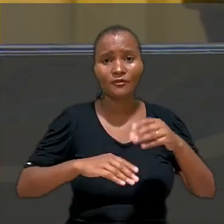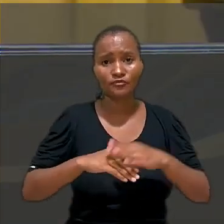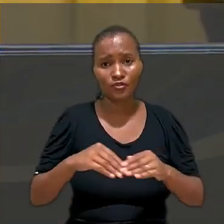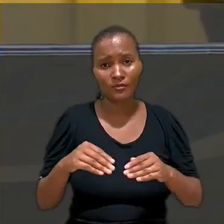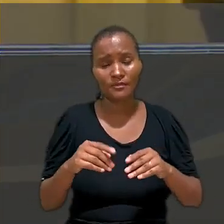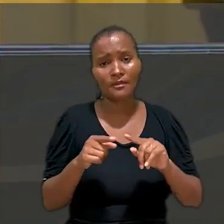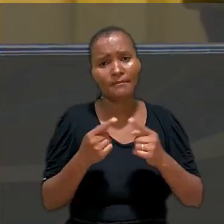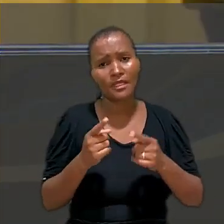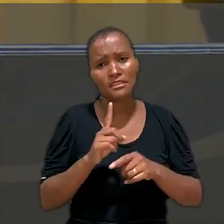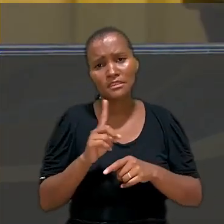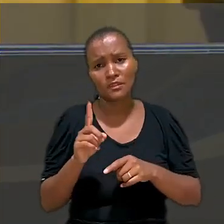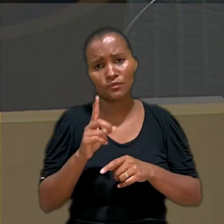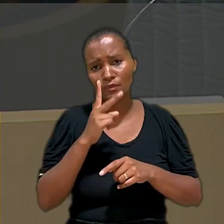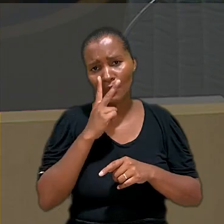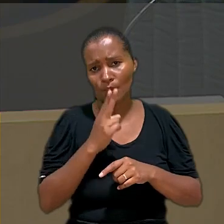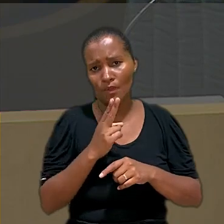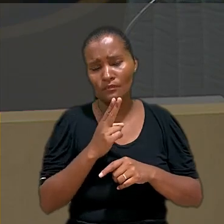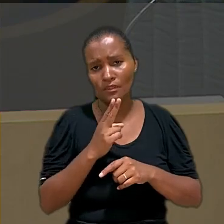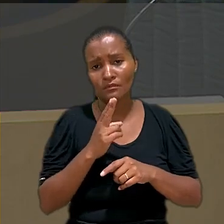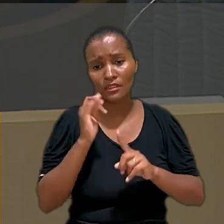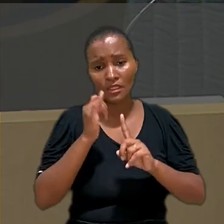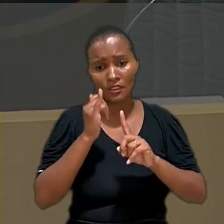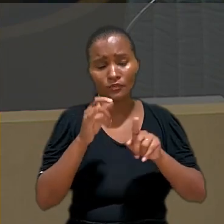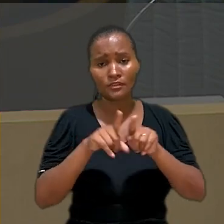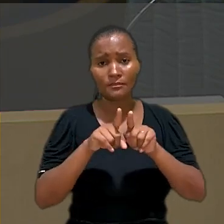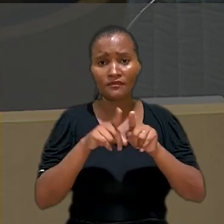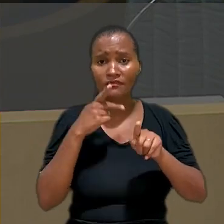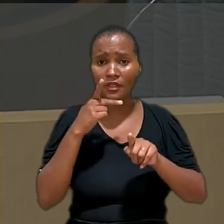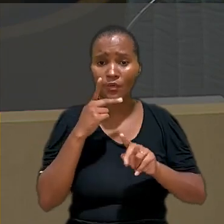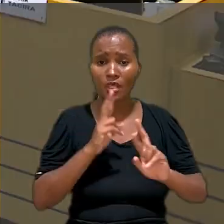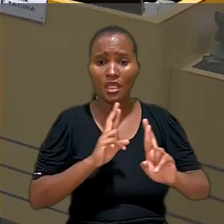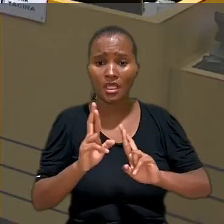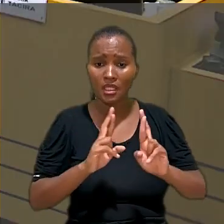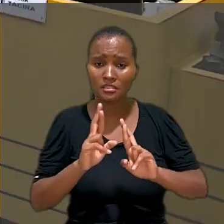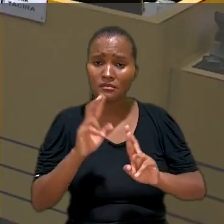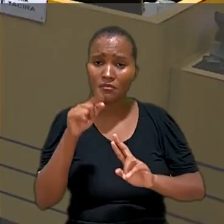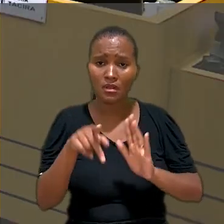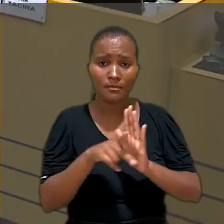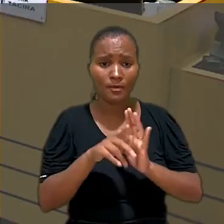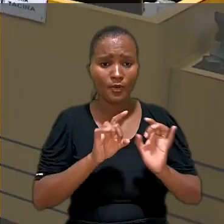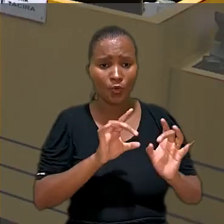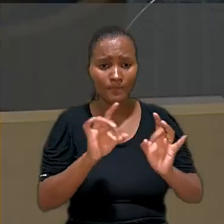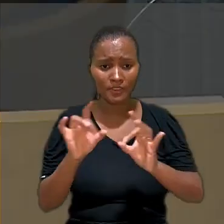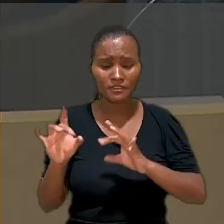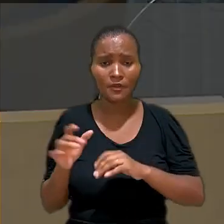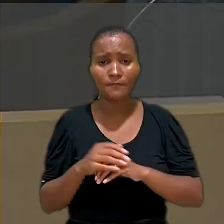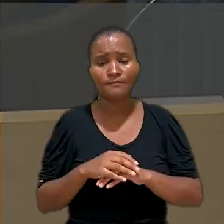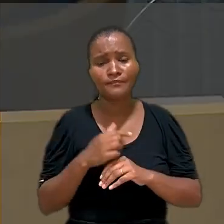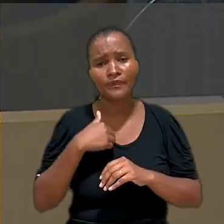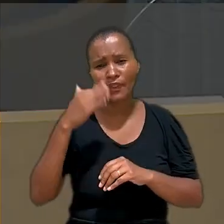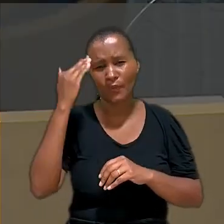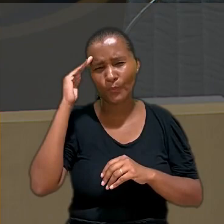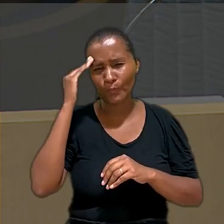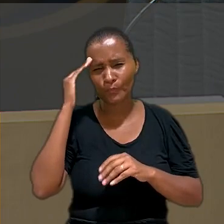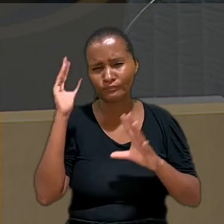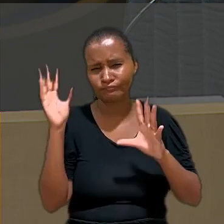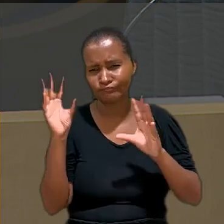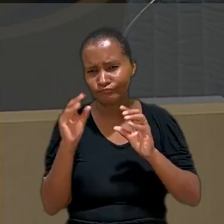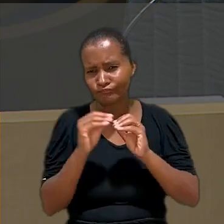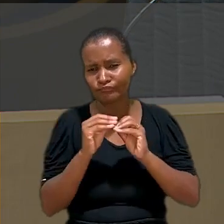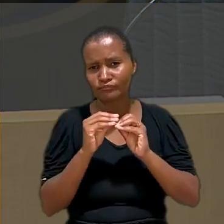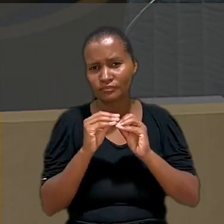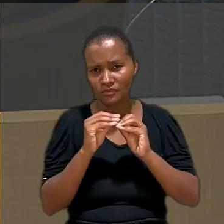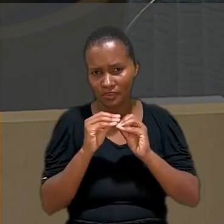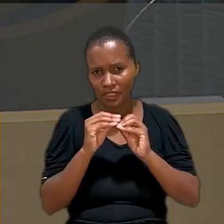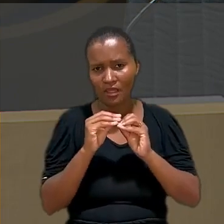mão de obra, o que não foi o caso. Ainda segundo o relator, a relação era estritamente comercial. Entendo, em síntese, que